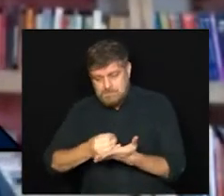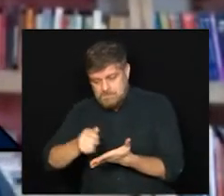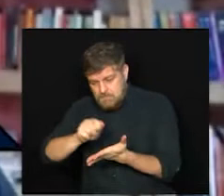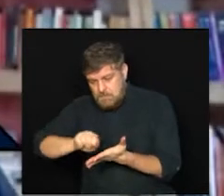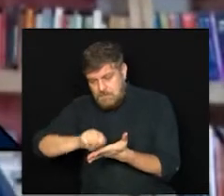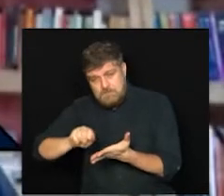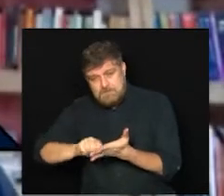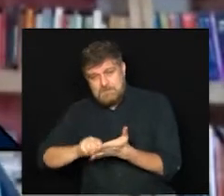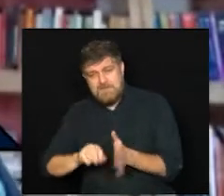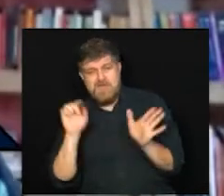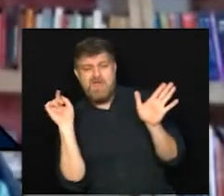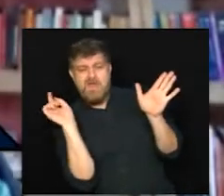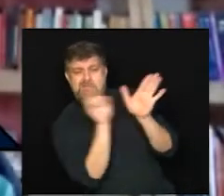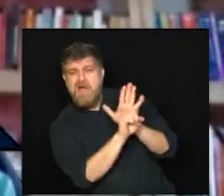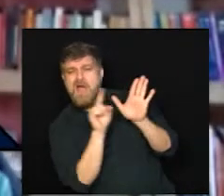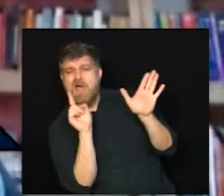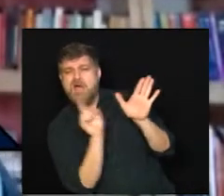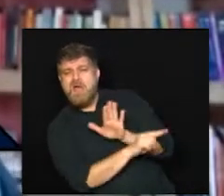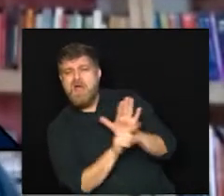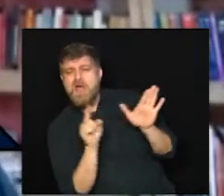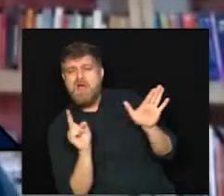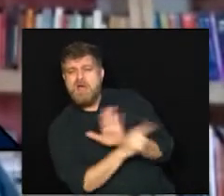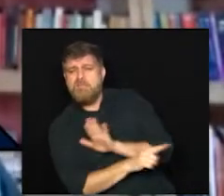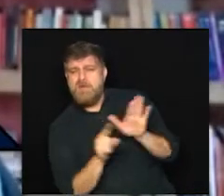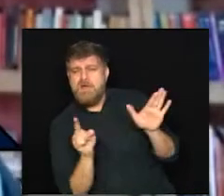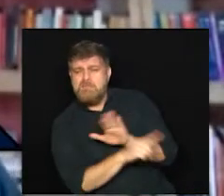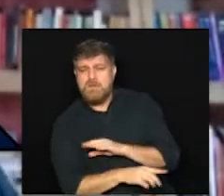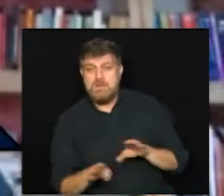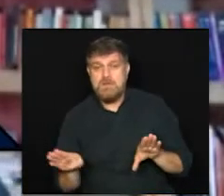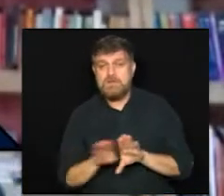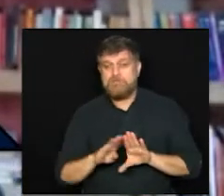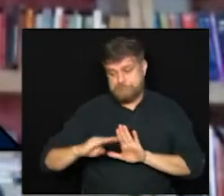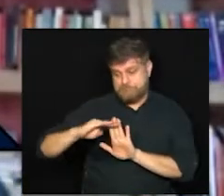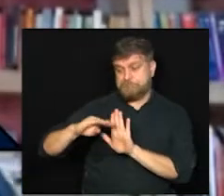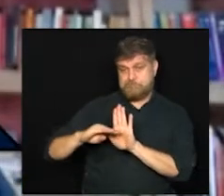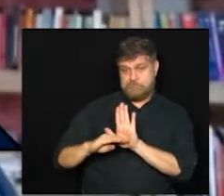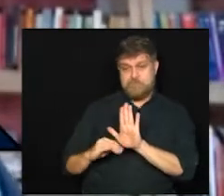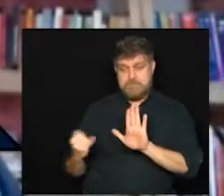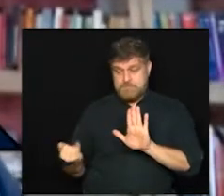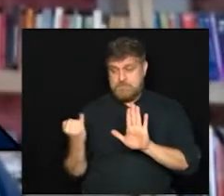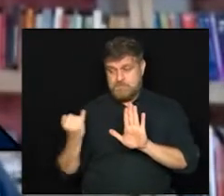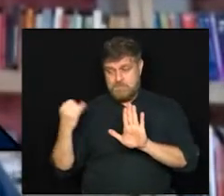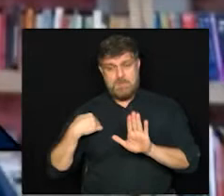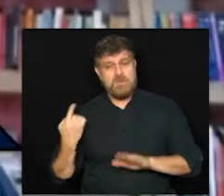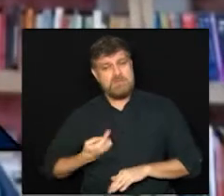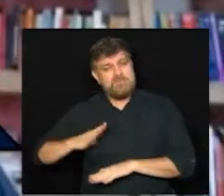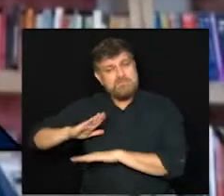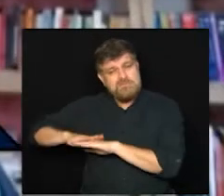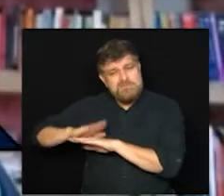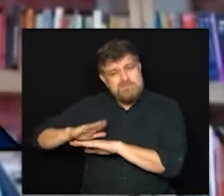uma série de questionamentos e algumas pautas importantes para a gente fazer esse